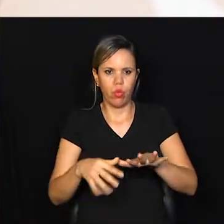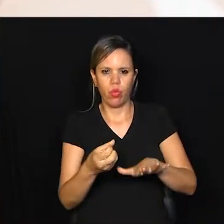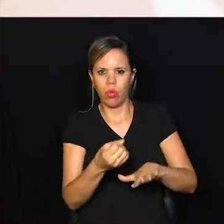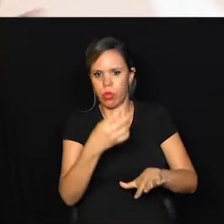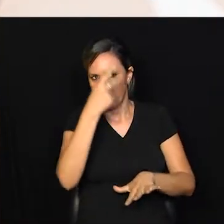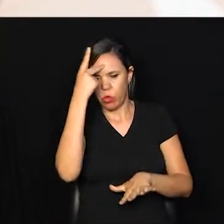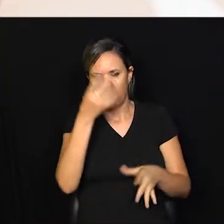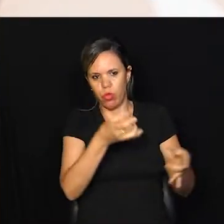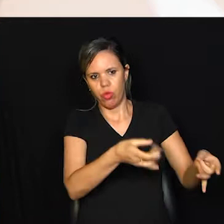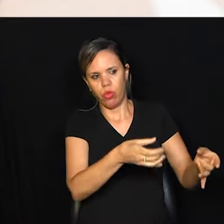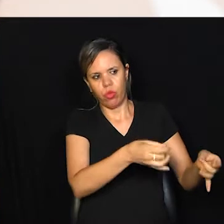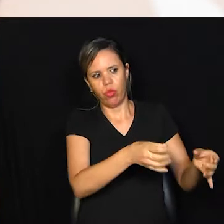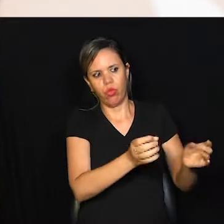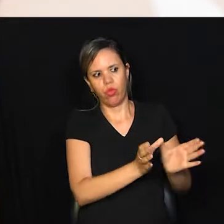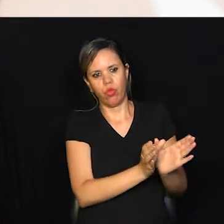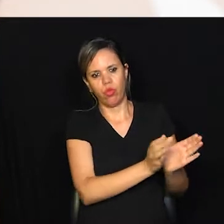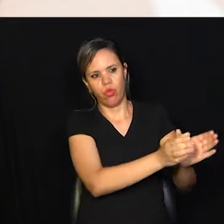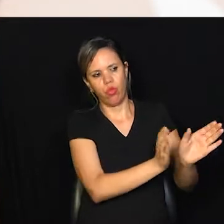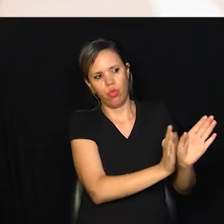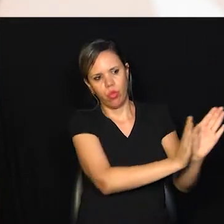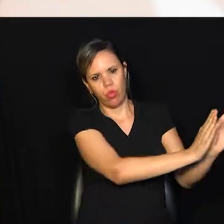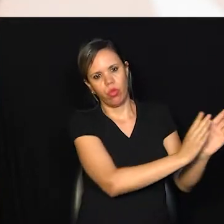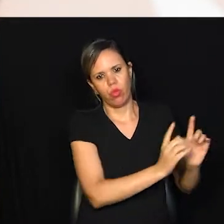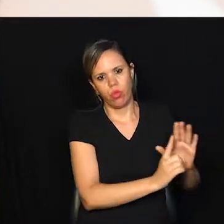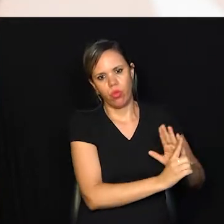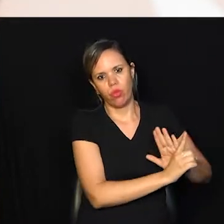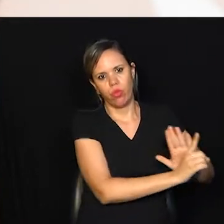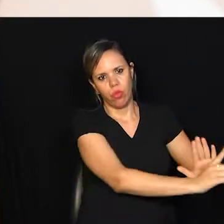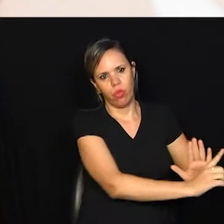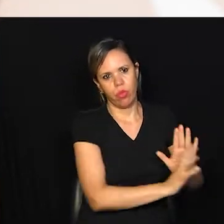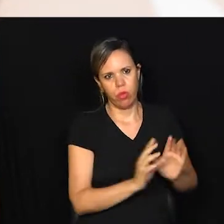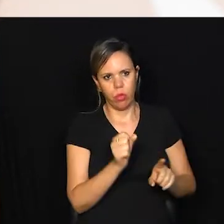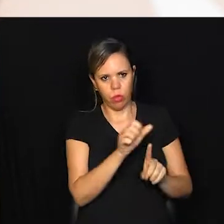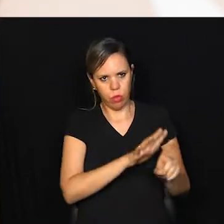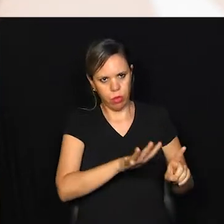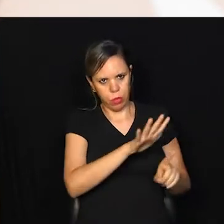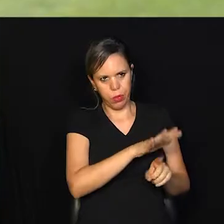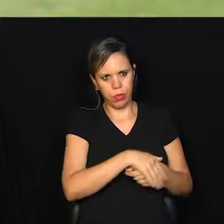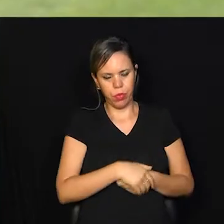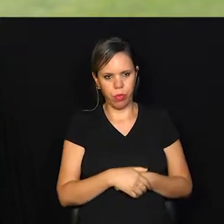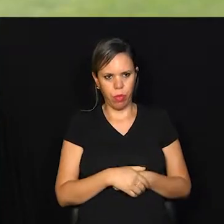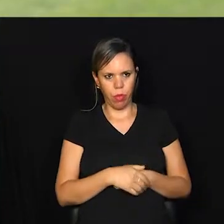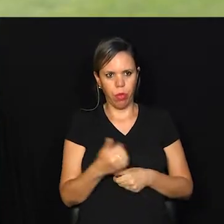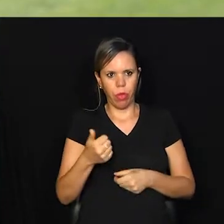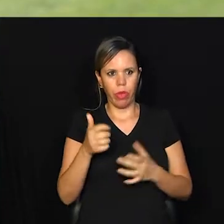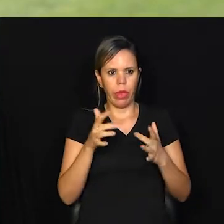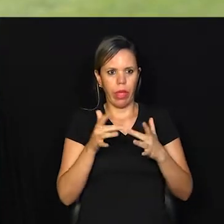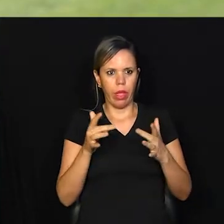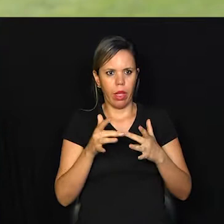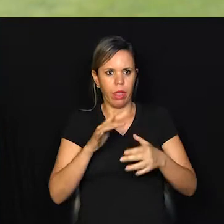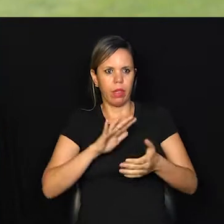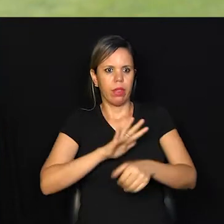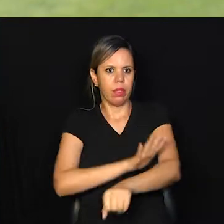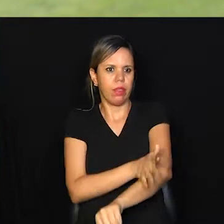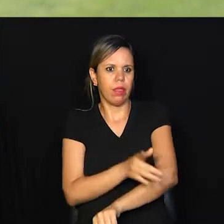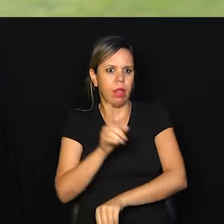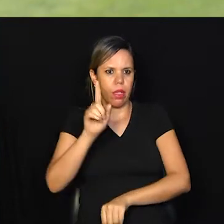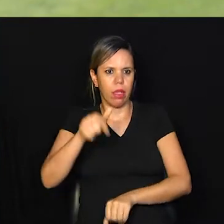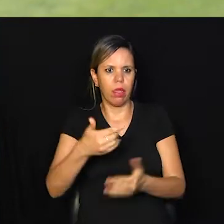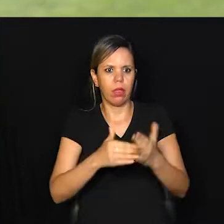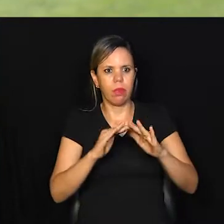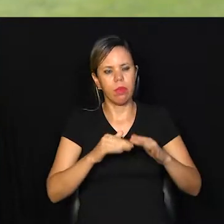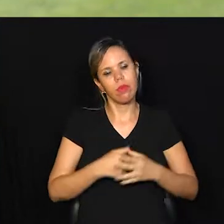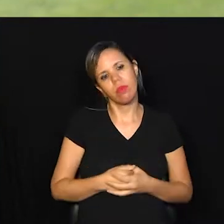que estava sendo jogada para fora da sociedade. O primeiro contato com o racismo, obviamente, é na